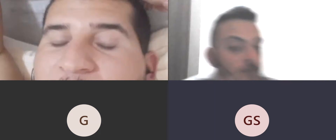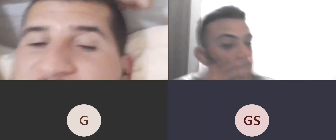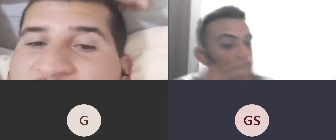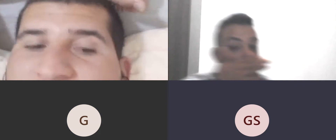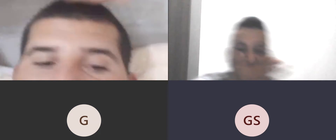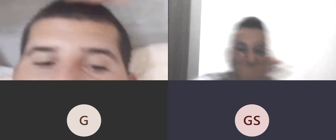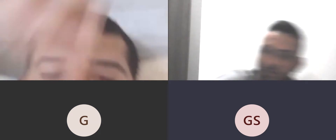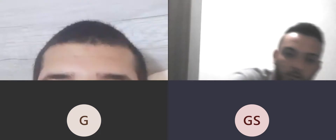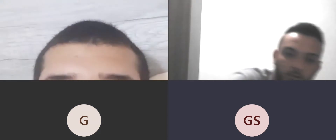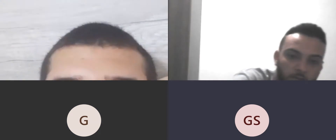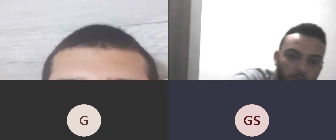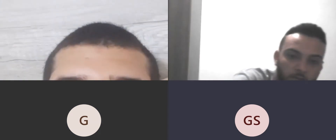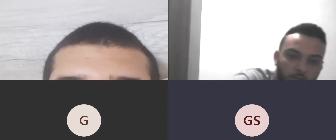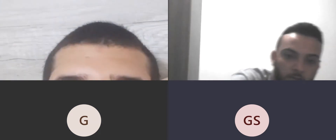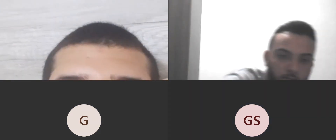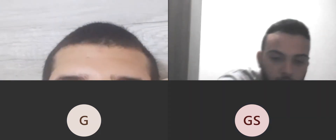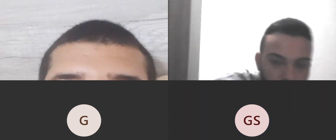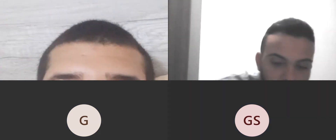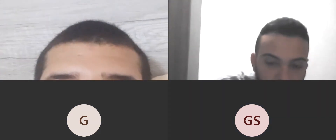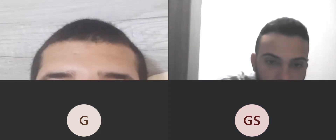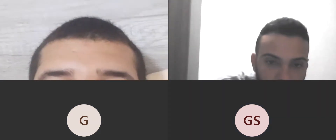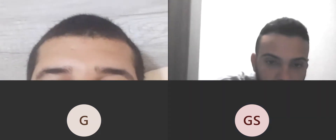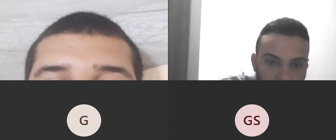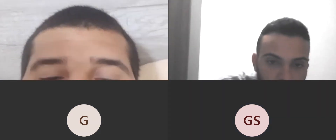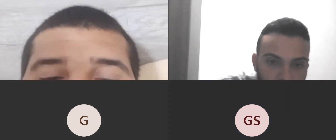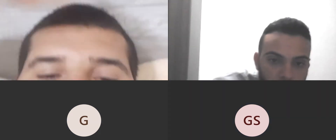Deixa eu sair aqui.